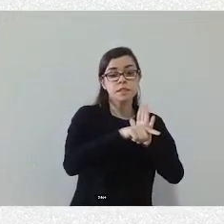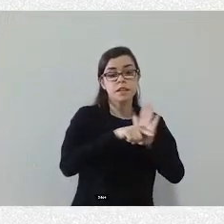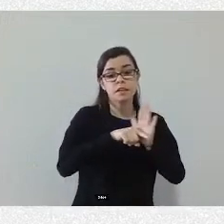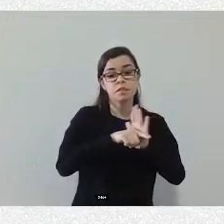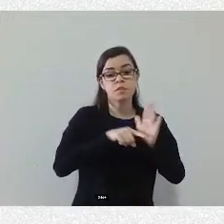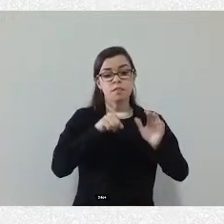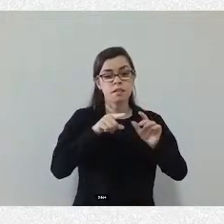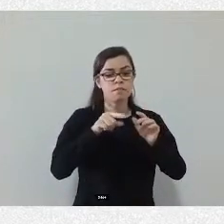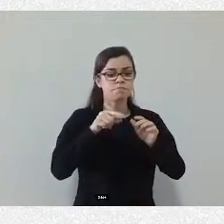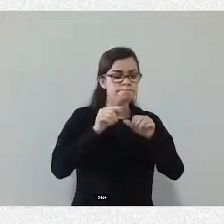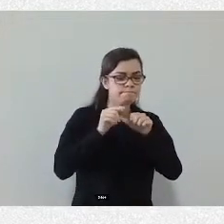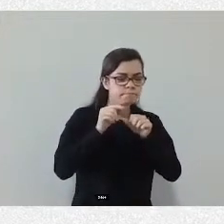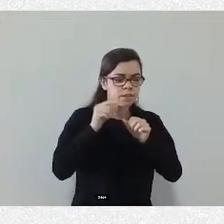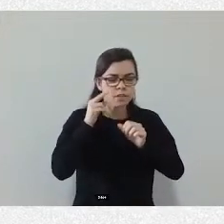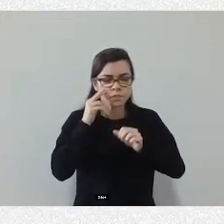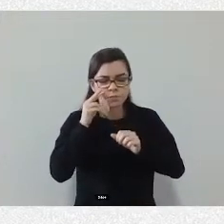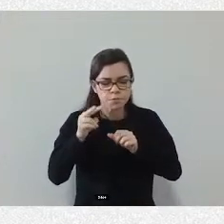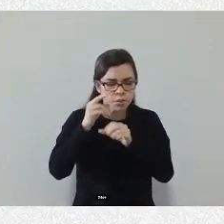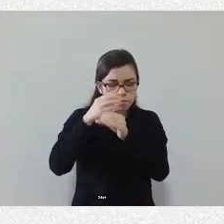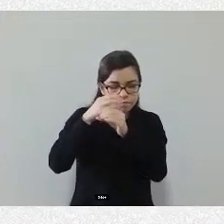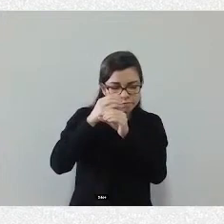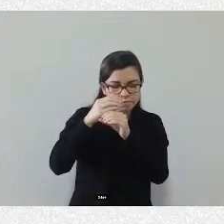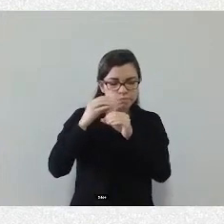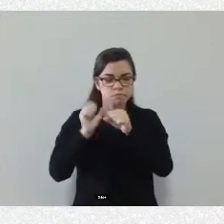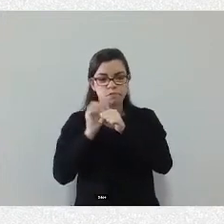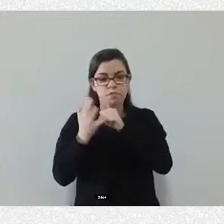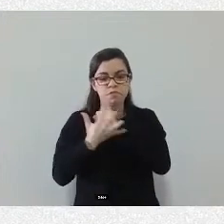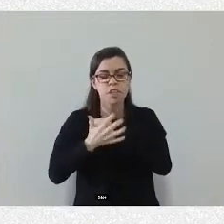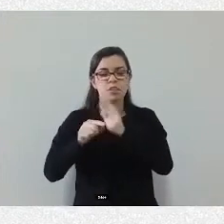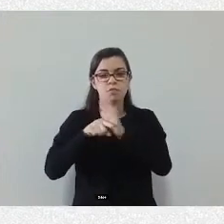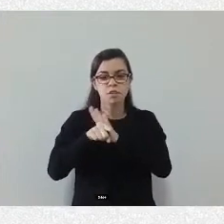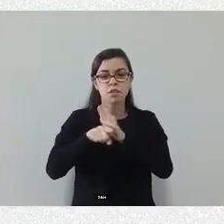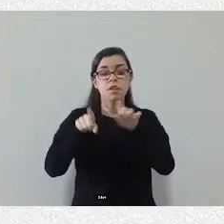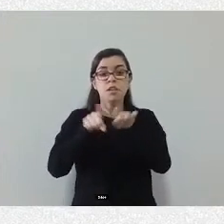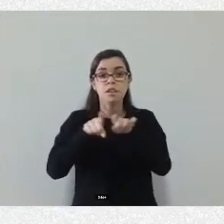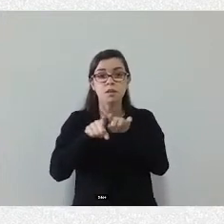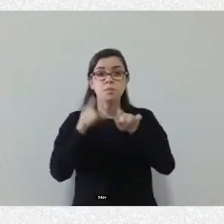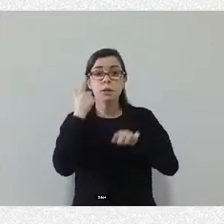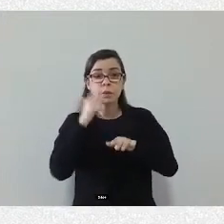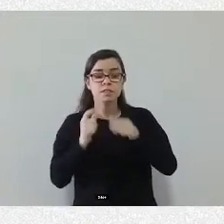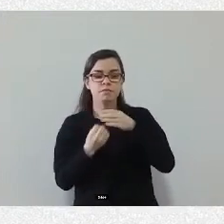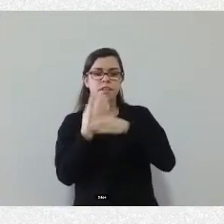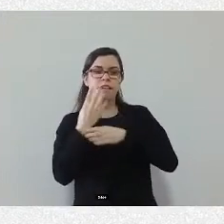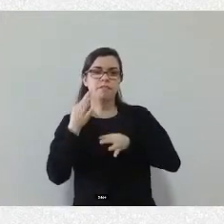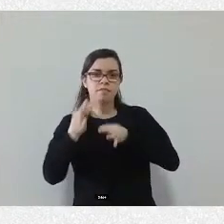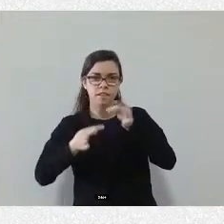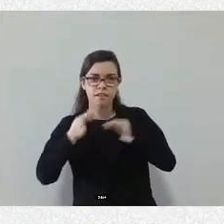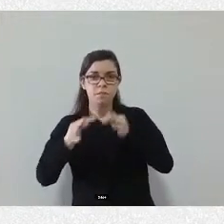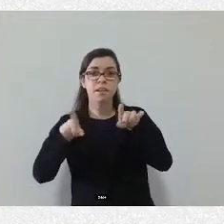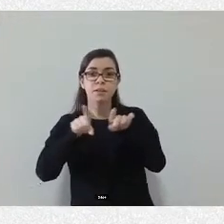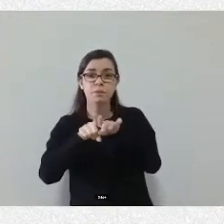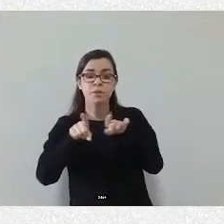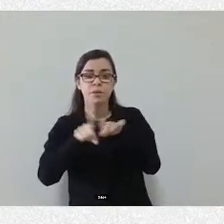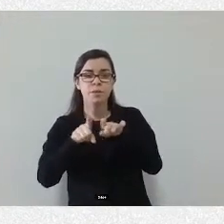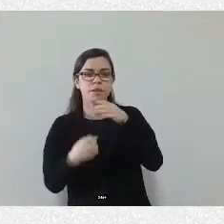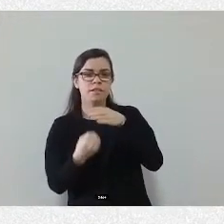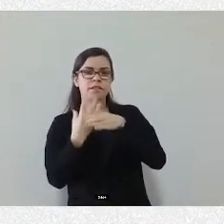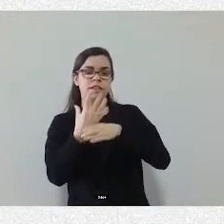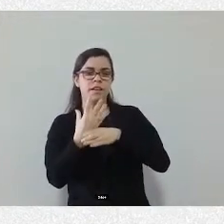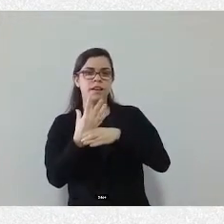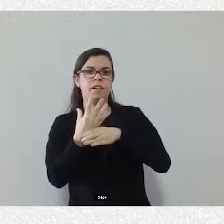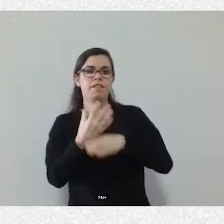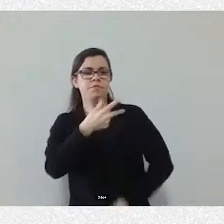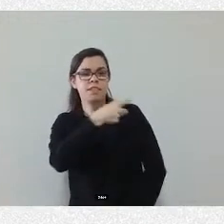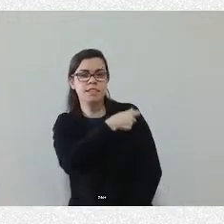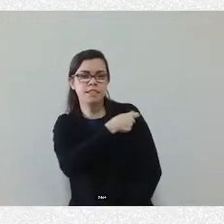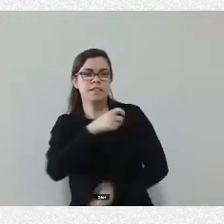desenvolveram tratamentos e, em tempo recorde, vacinas, a exemplo da Pfizer. Para vocês terem